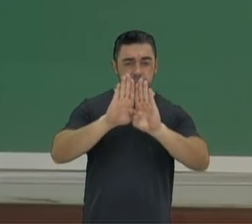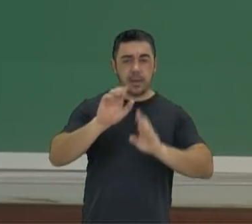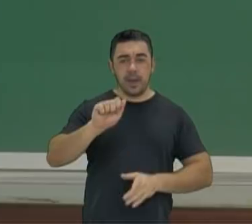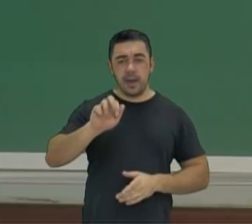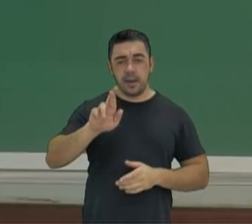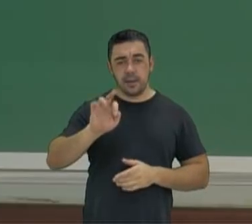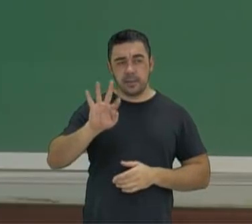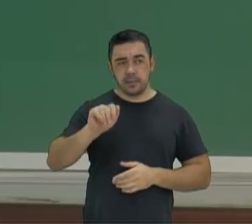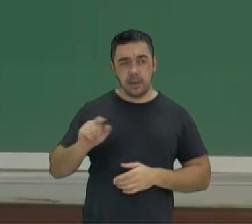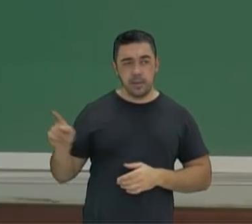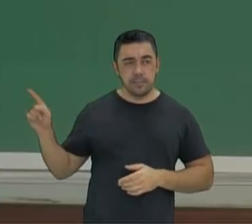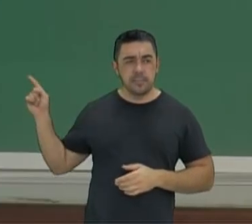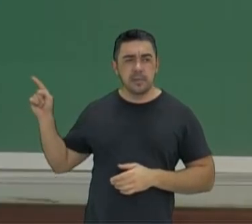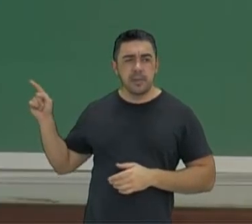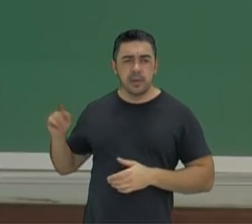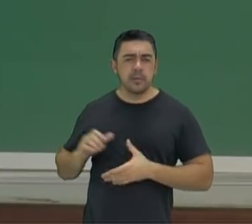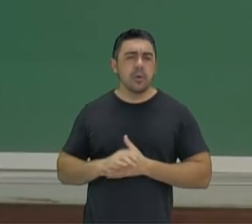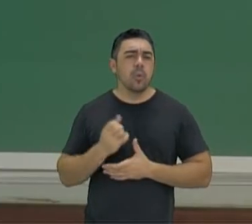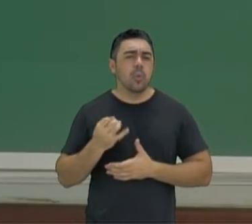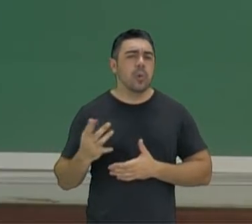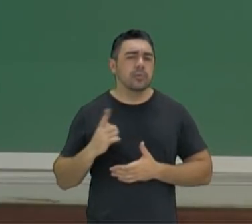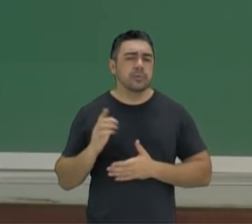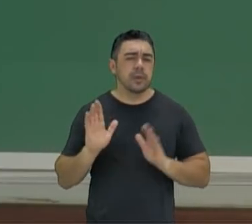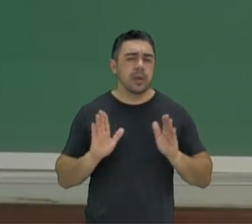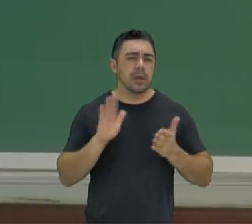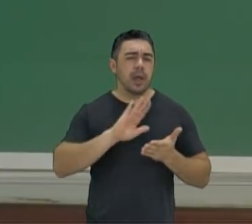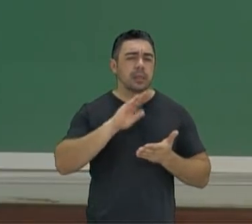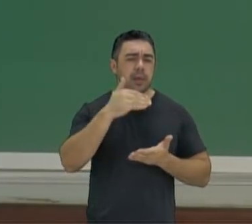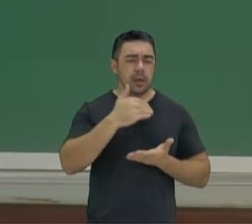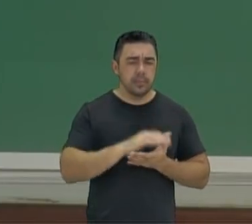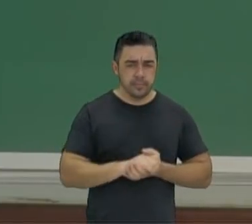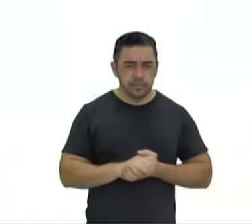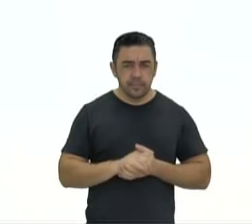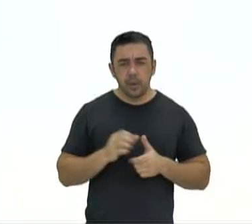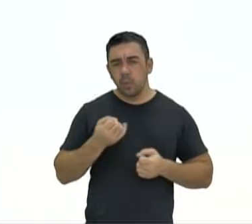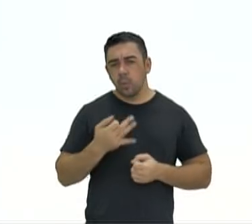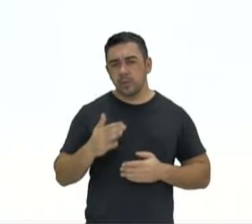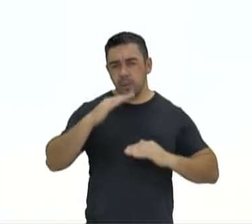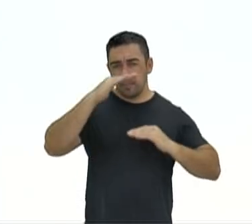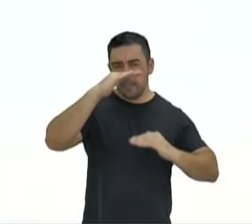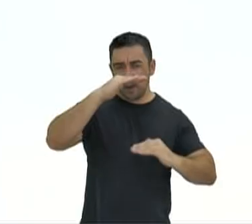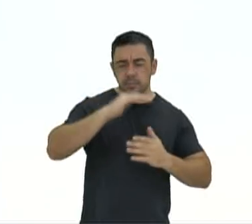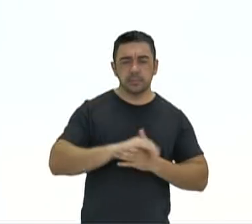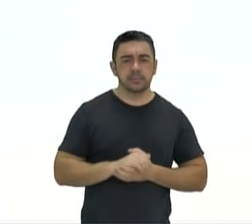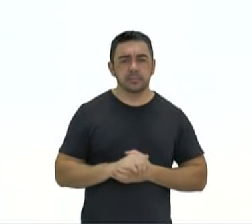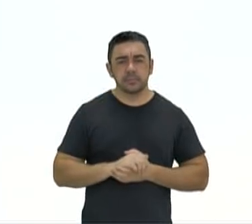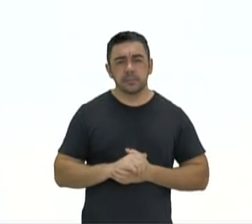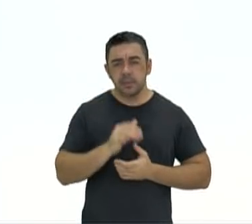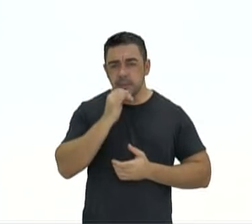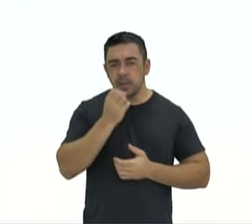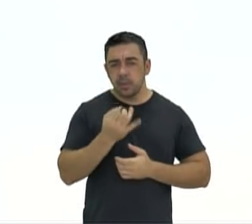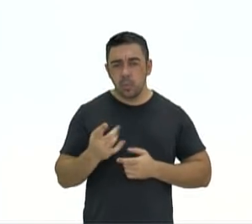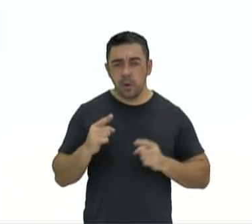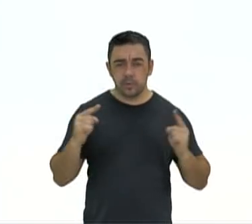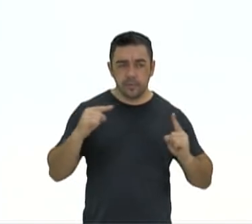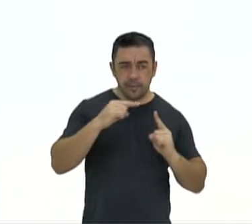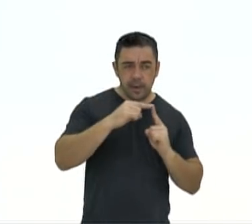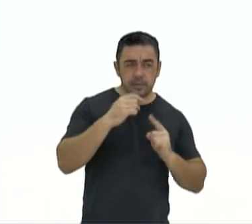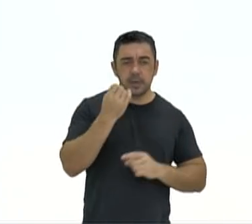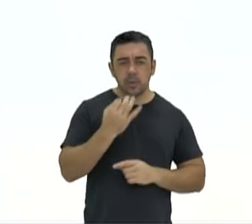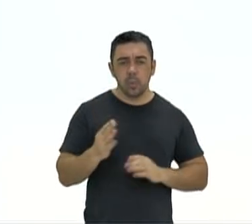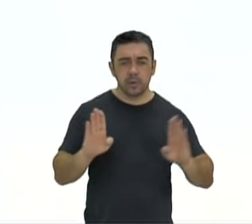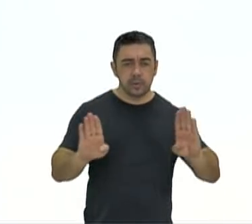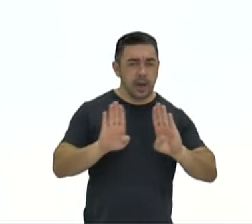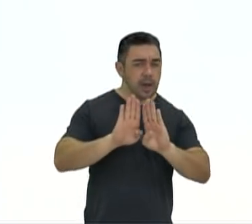esse primeiro prisma, quantas faces laterais ele tem? Quantas bases ele tem? Quantos vértices e